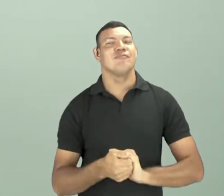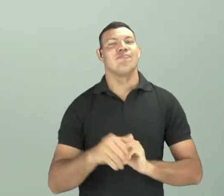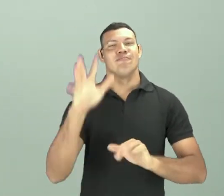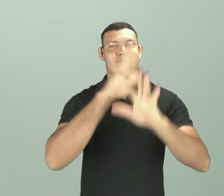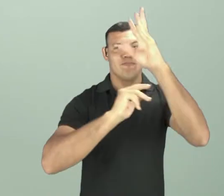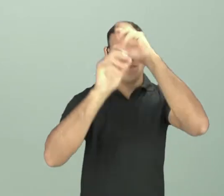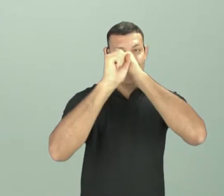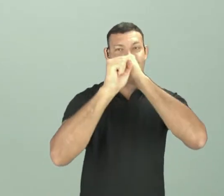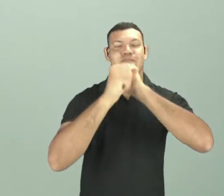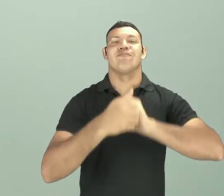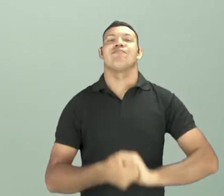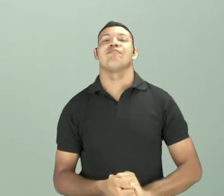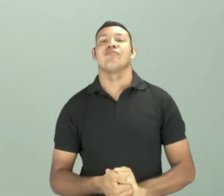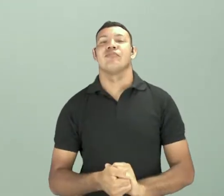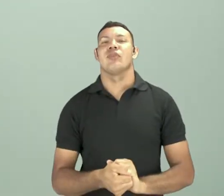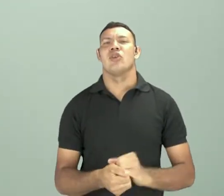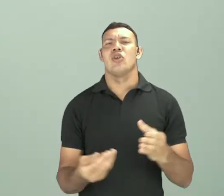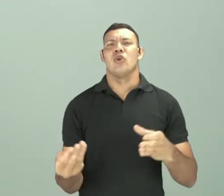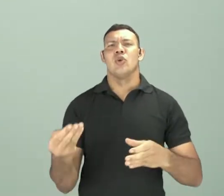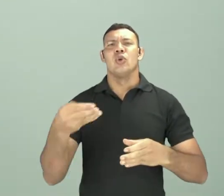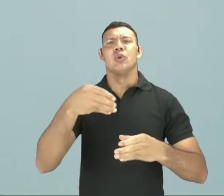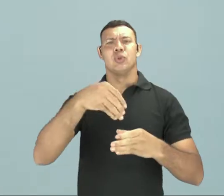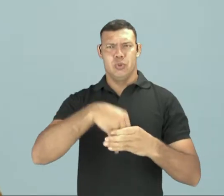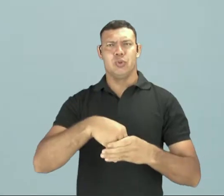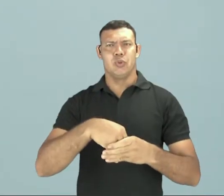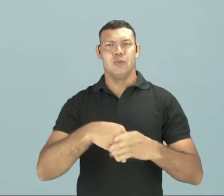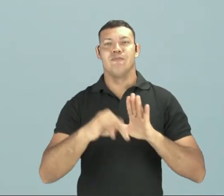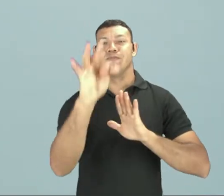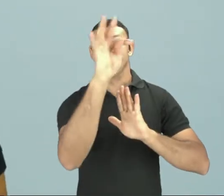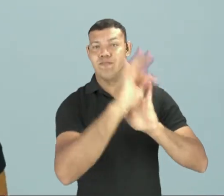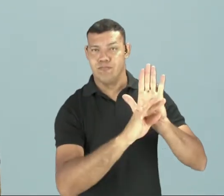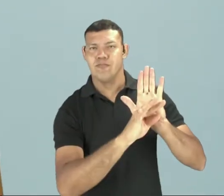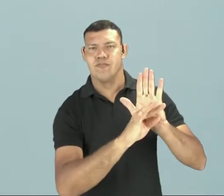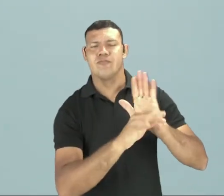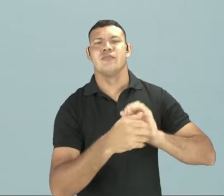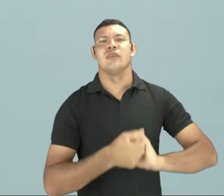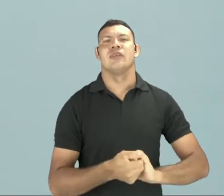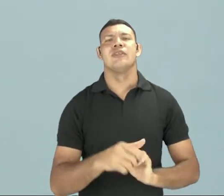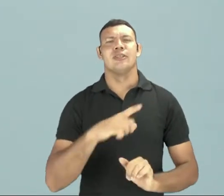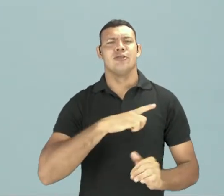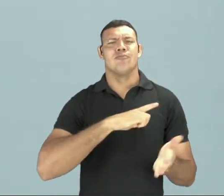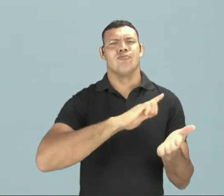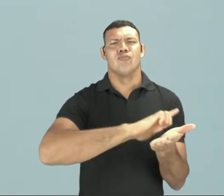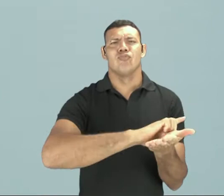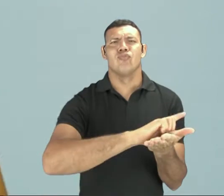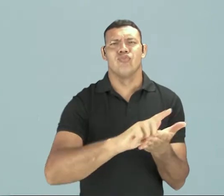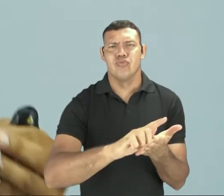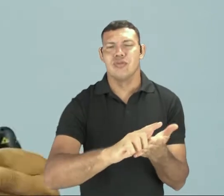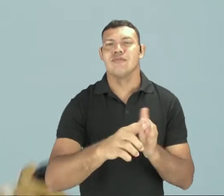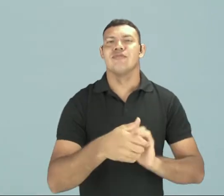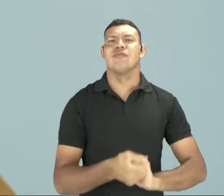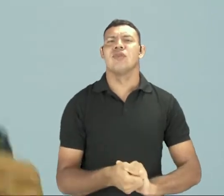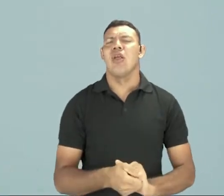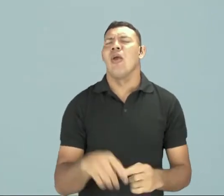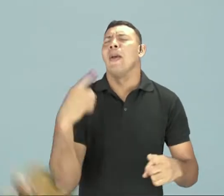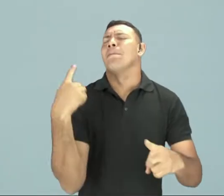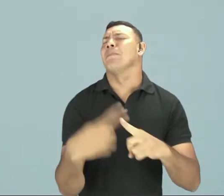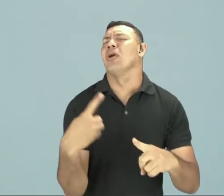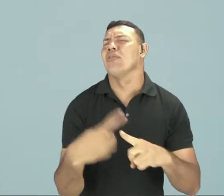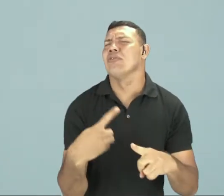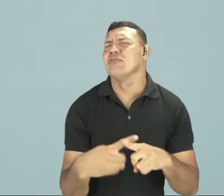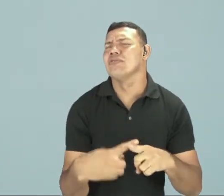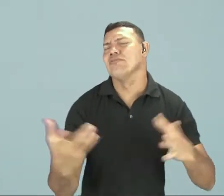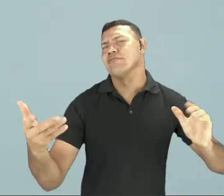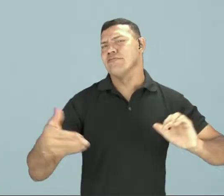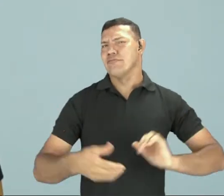aprender. Vamos lá. Dentro desse tipo narrativo, nós temos gêneros. Para que tantos gêneros? Para que